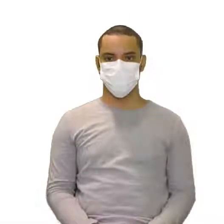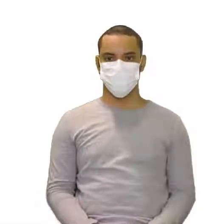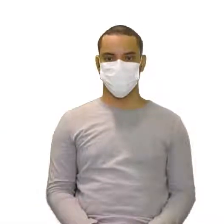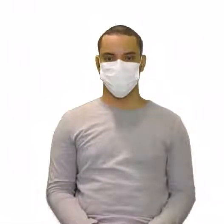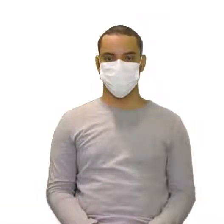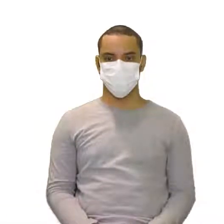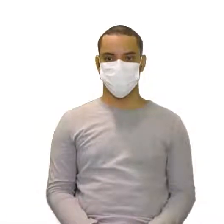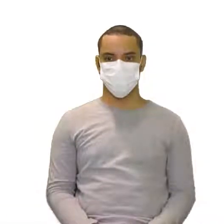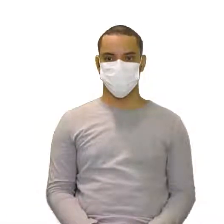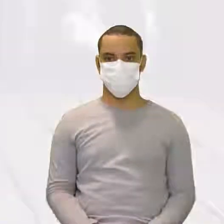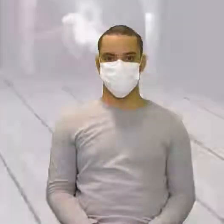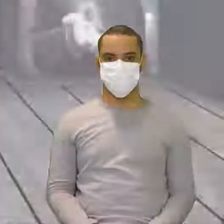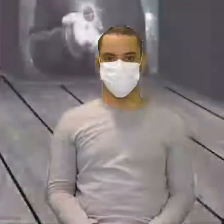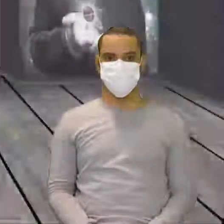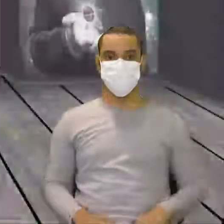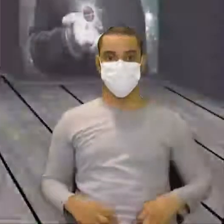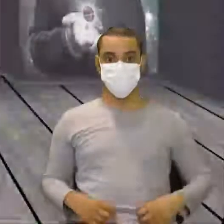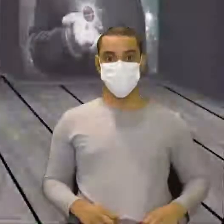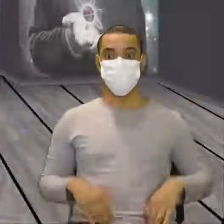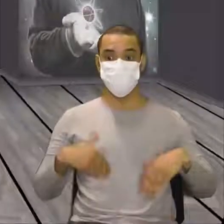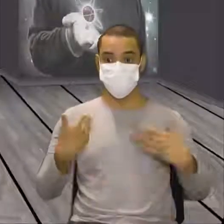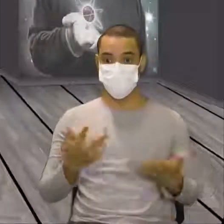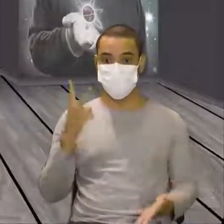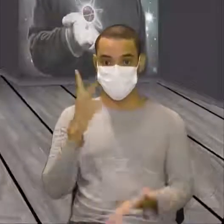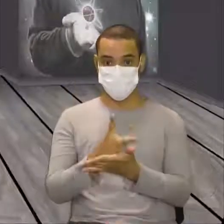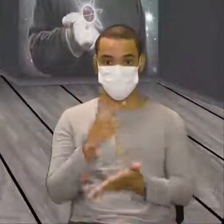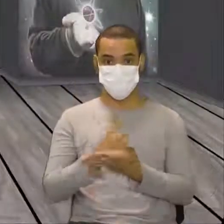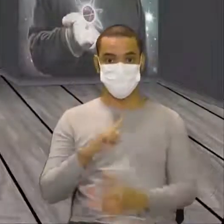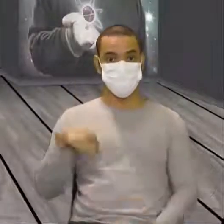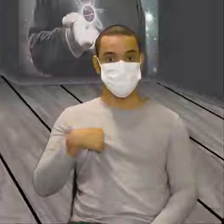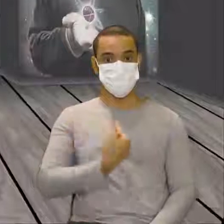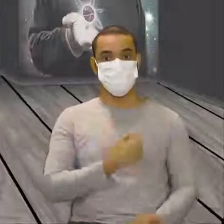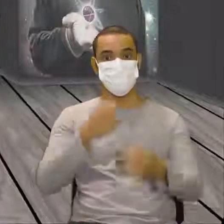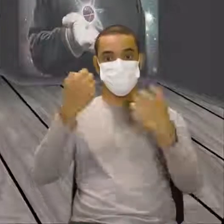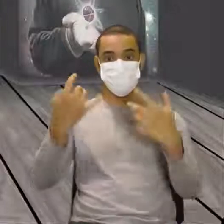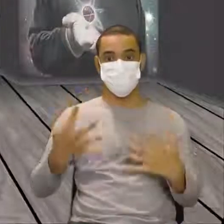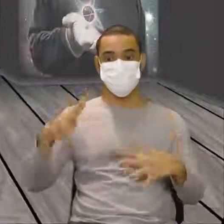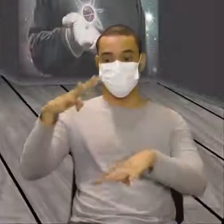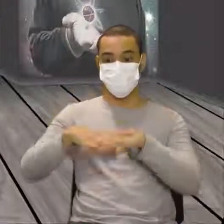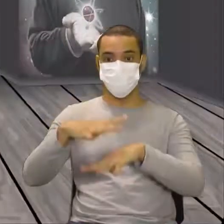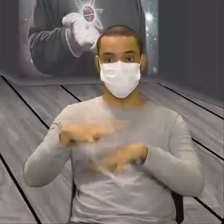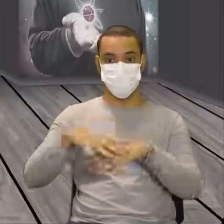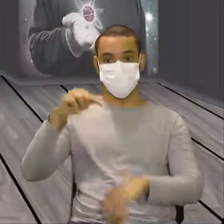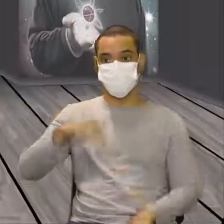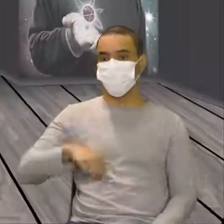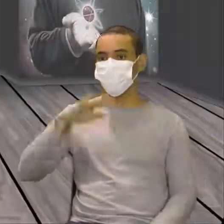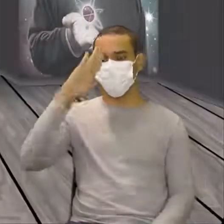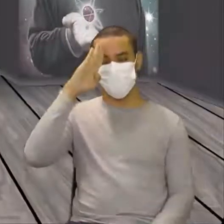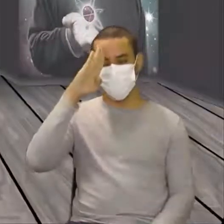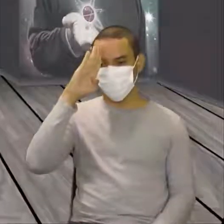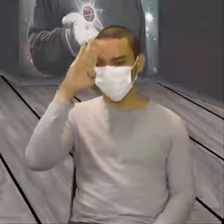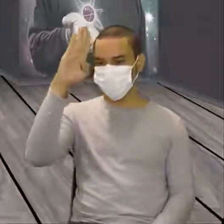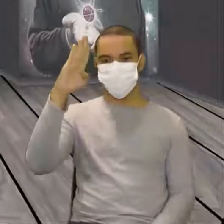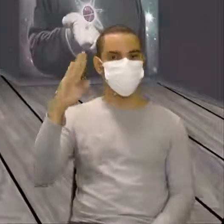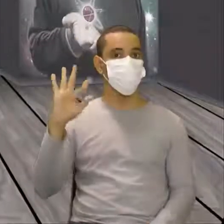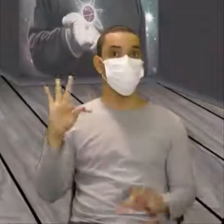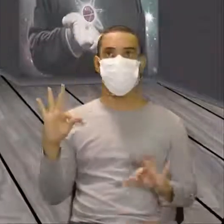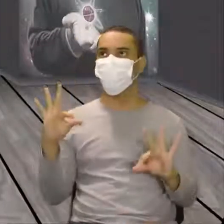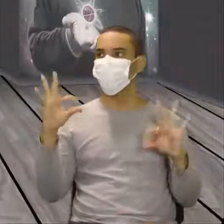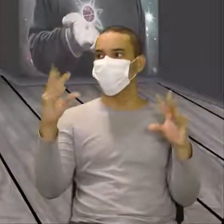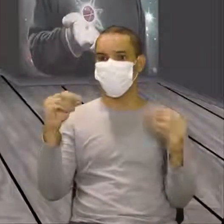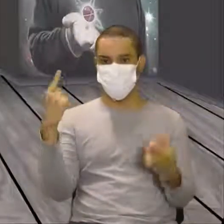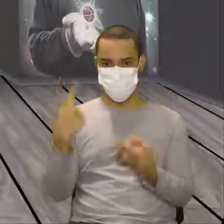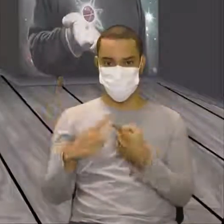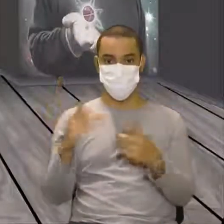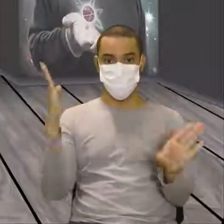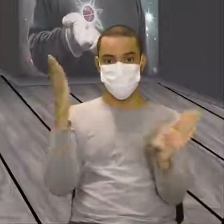Bom, então, pessoal, olha só, toda vez que nós falamos que a matemática é uma ferramenta fundamental para tudo, porque através